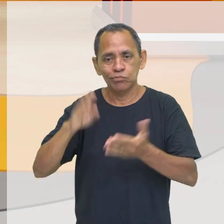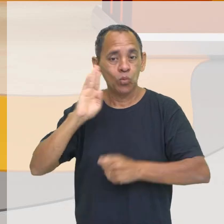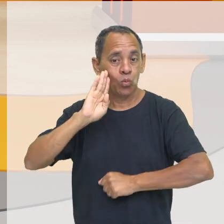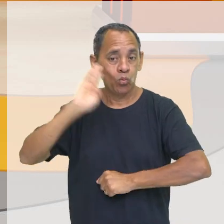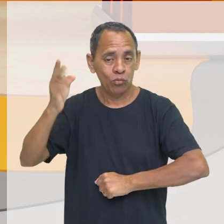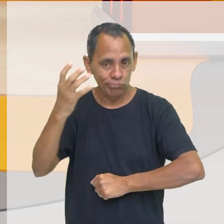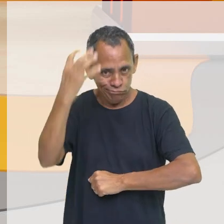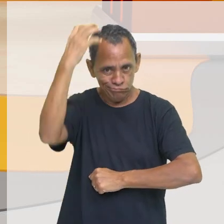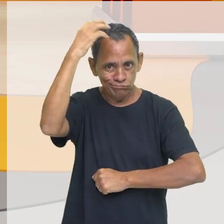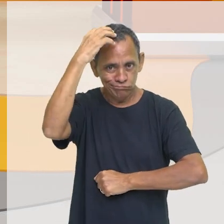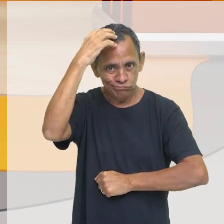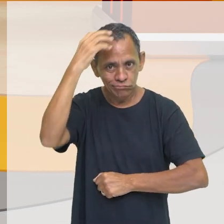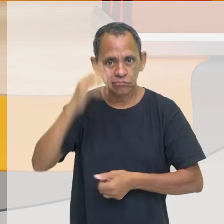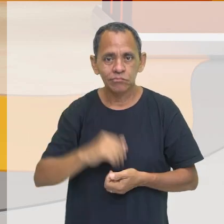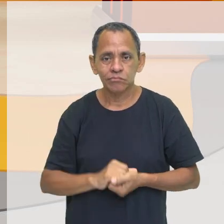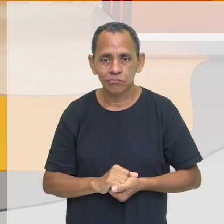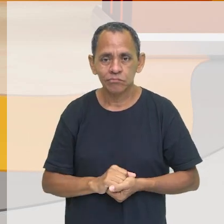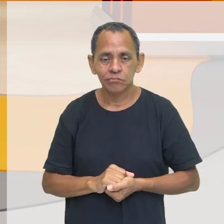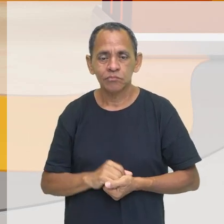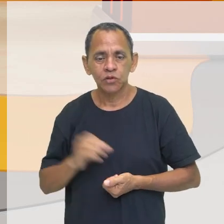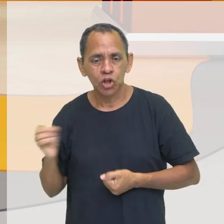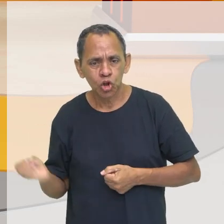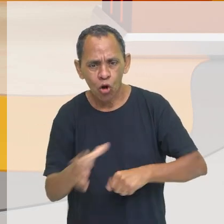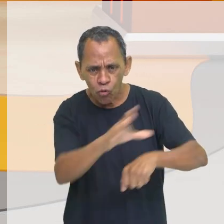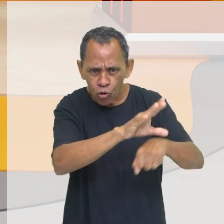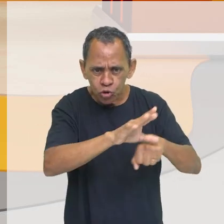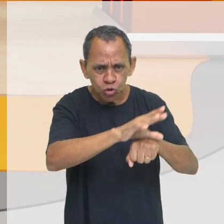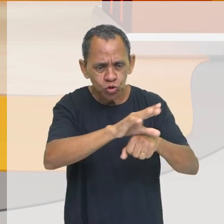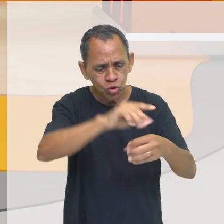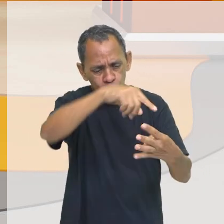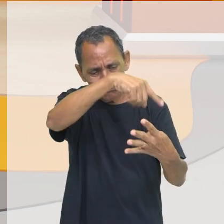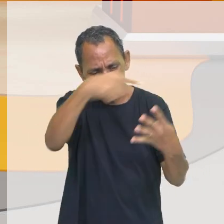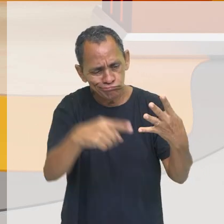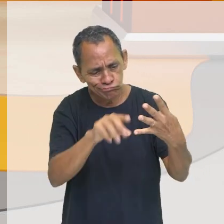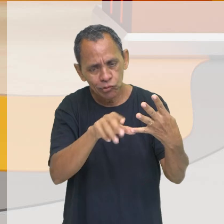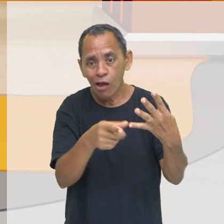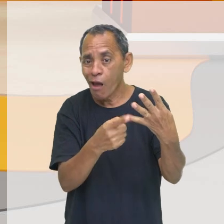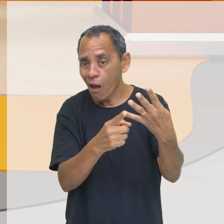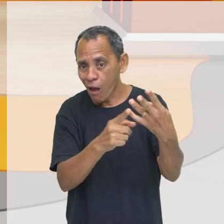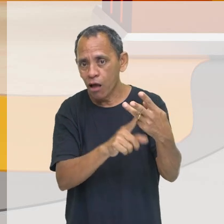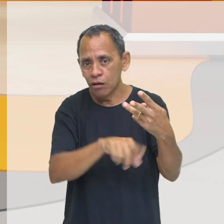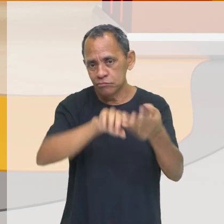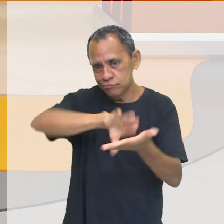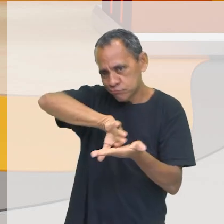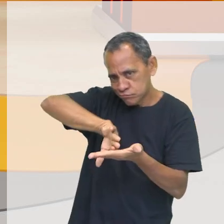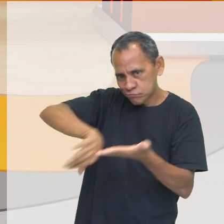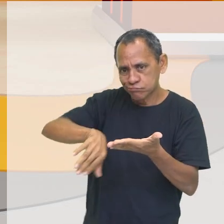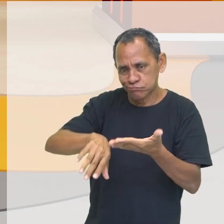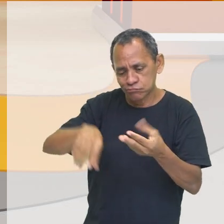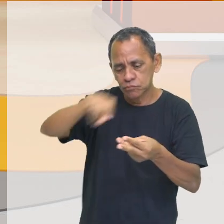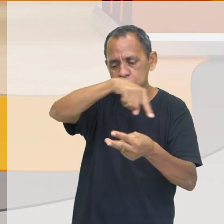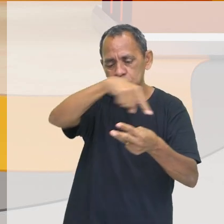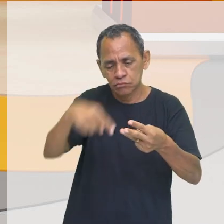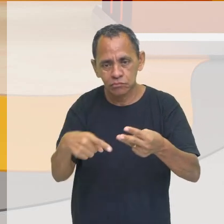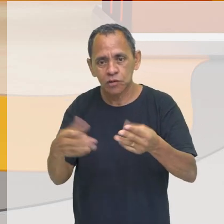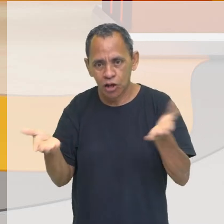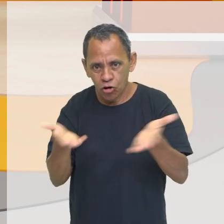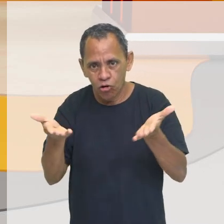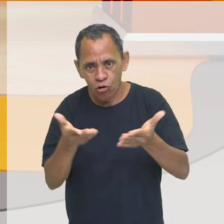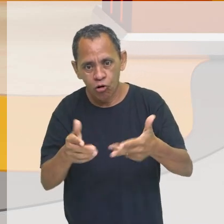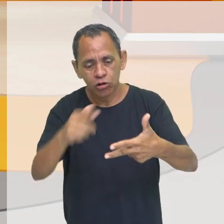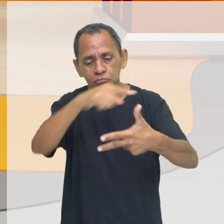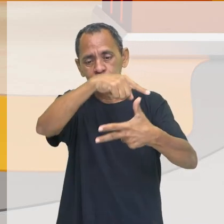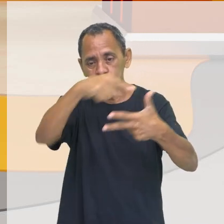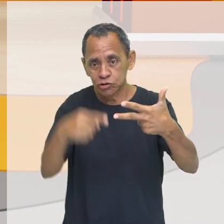de exclusividade do imperador. Então, com a nova Constituição, esse quarto poder ele deixa de existir e nós temos a presença de